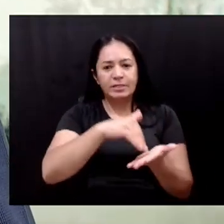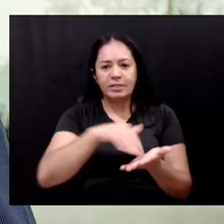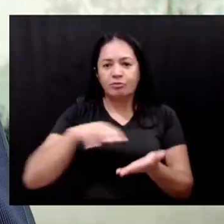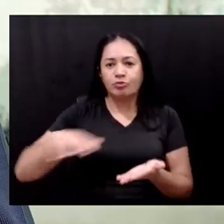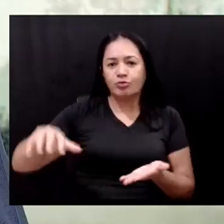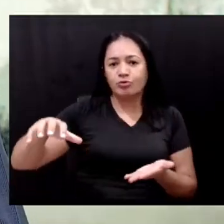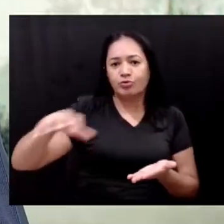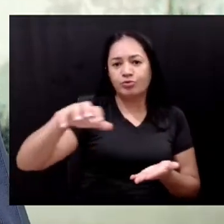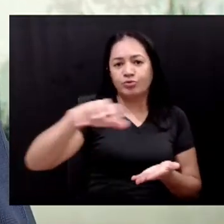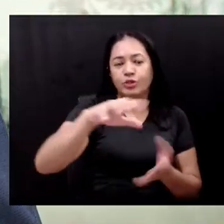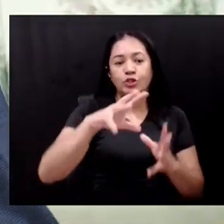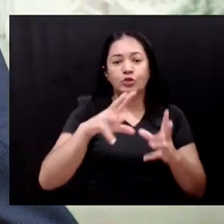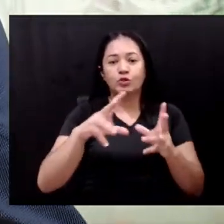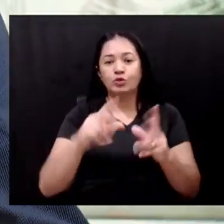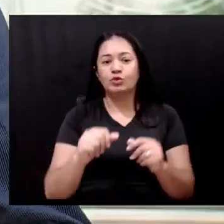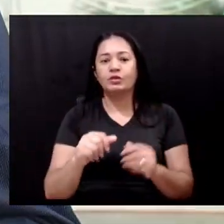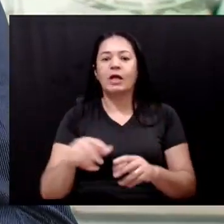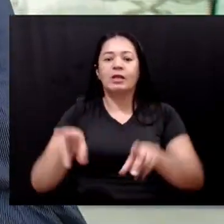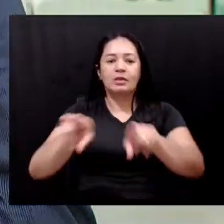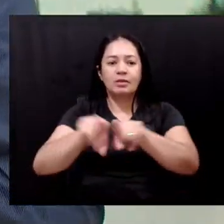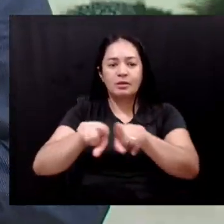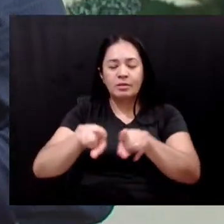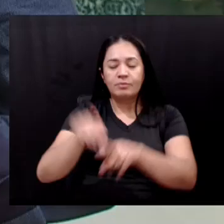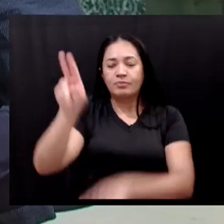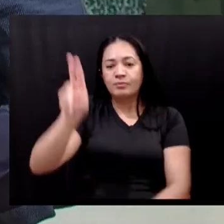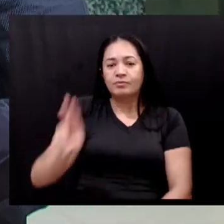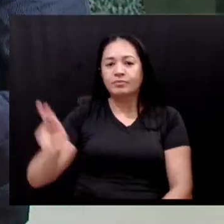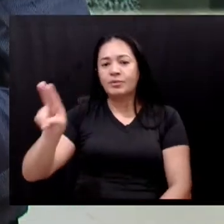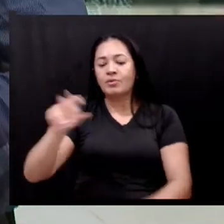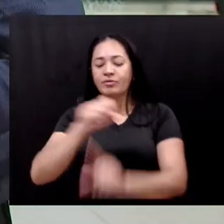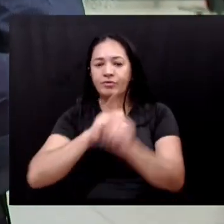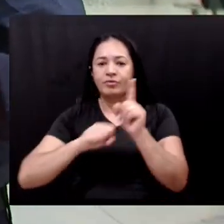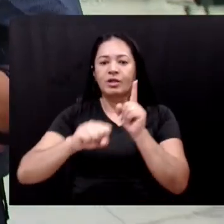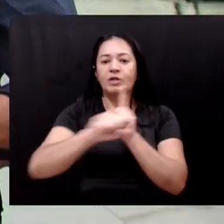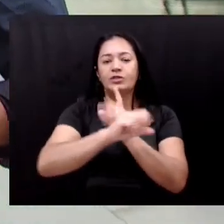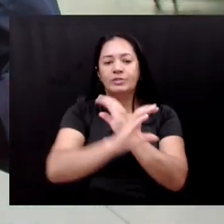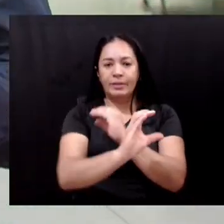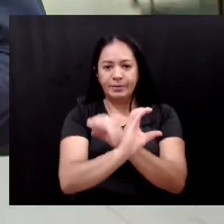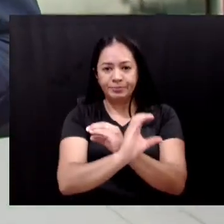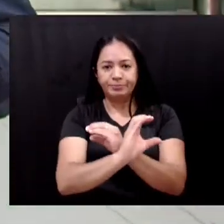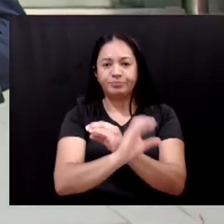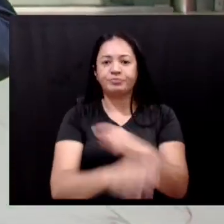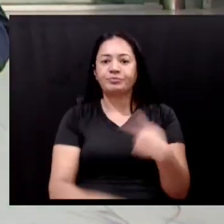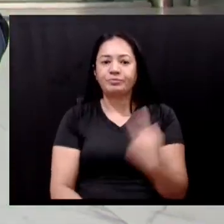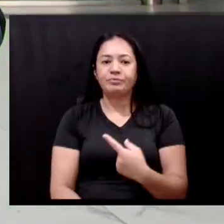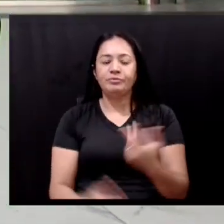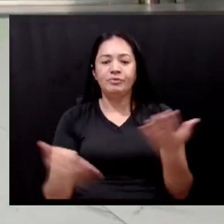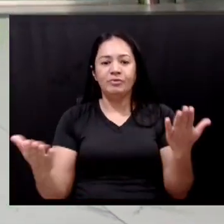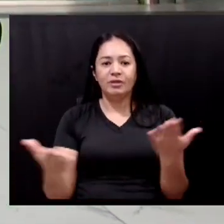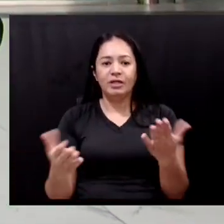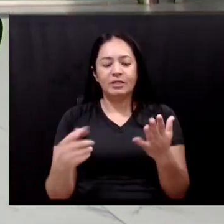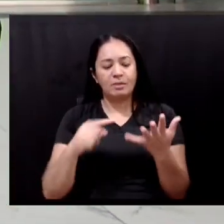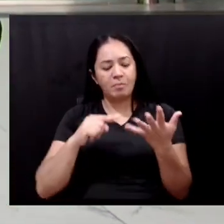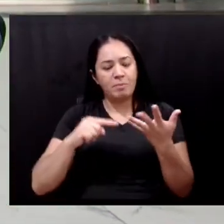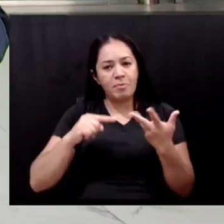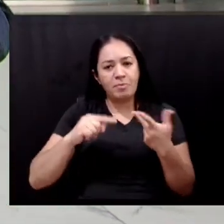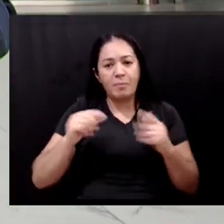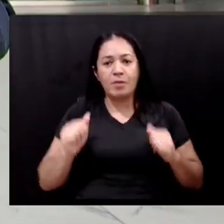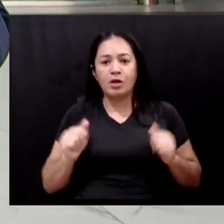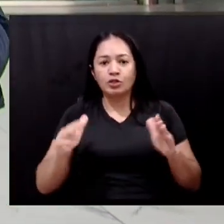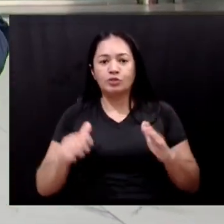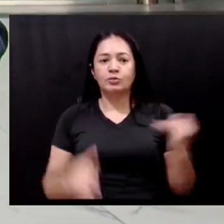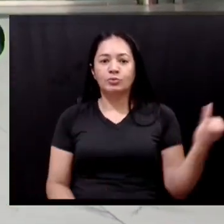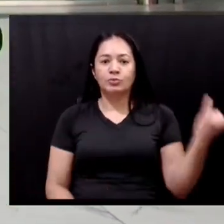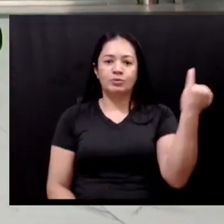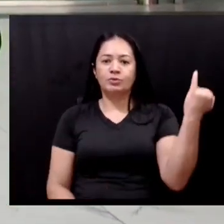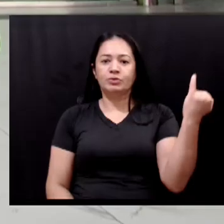das universidades, da sociedade civil. Então essas 100 ações, elas são muito importantes para a gente aproveitar